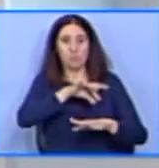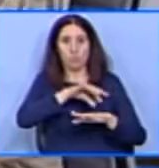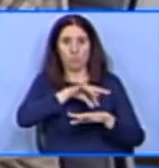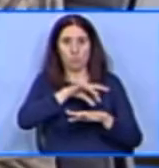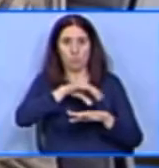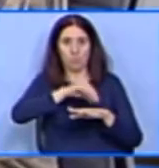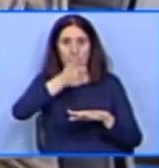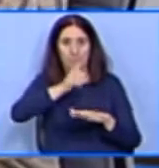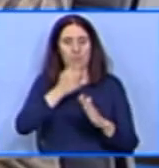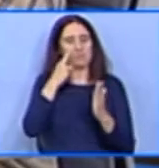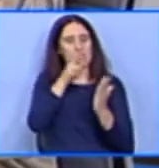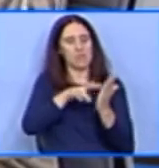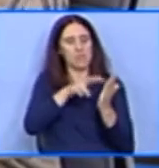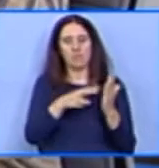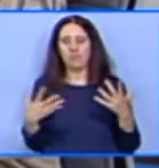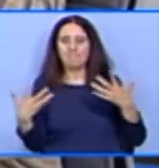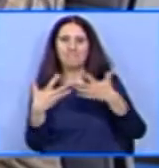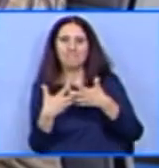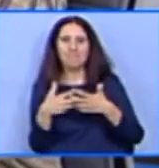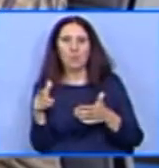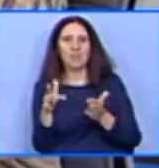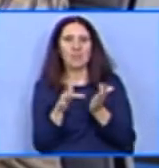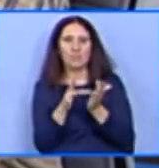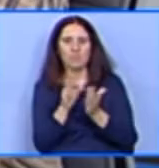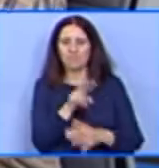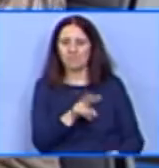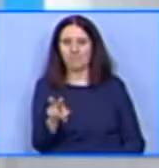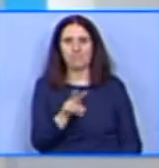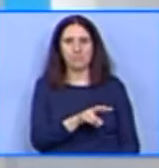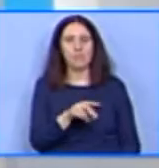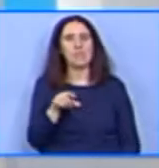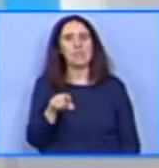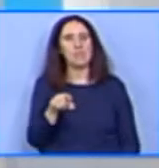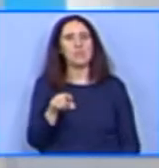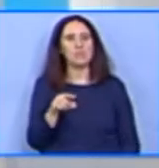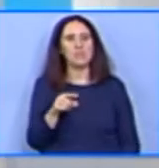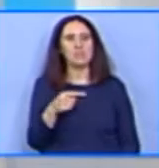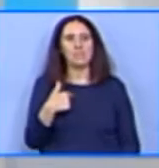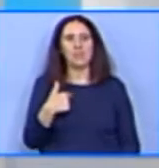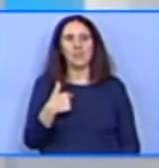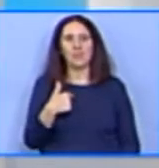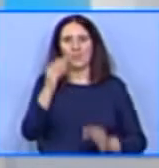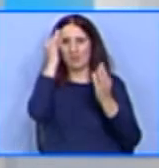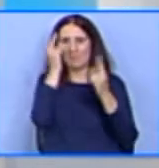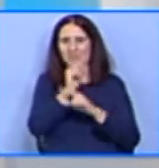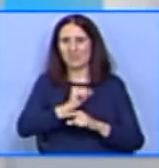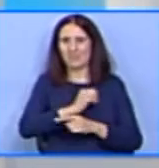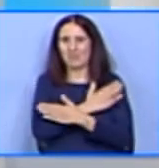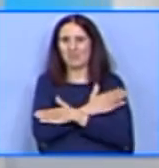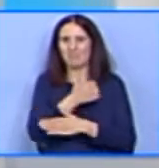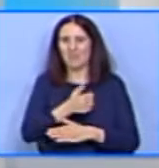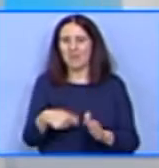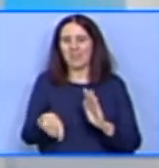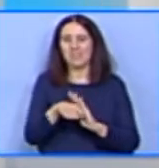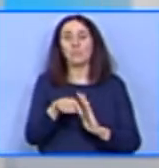e vá-se cruzando isso com o próprio livro. Isto é até uma partilha que faço aqui ao meu professor e bom amigo,